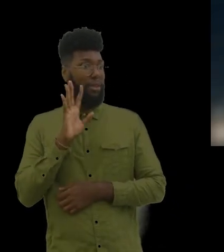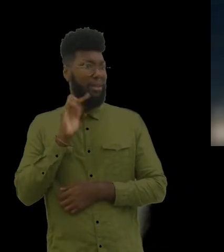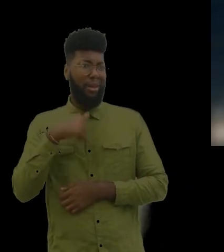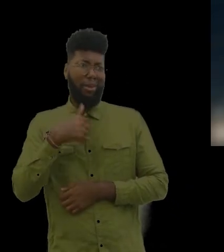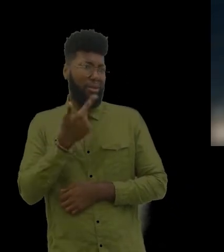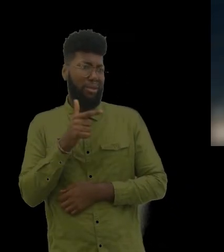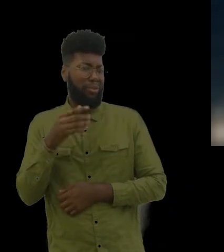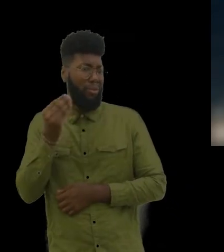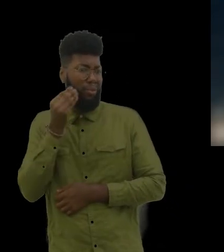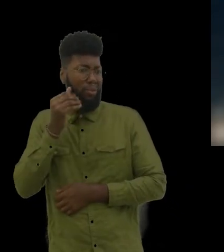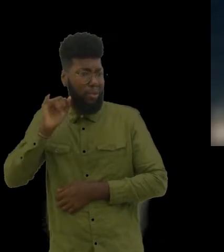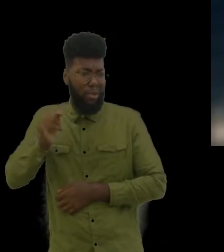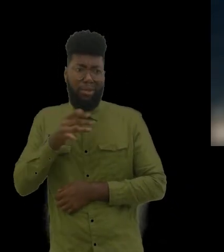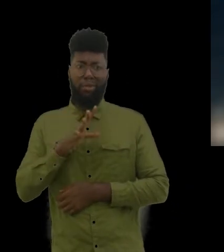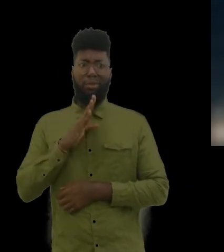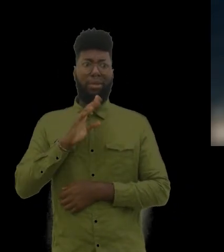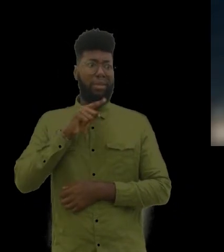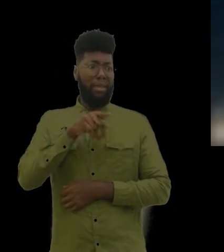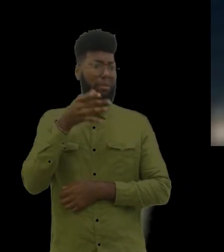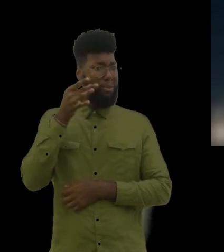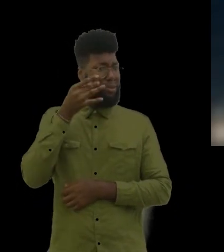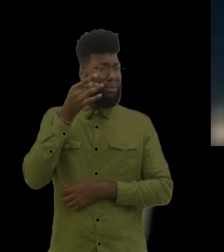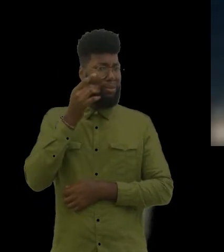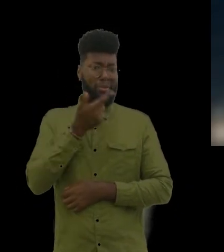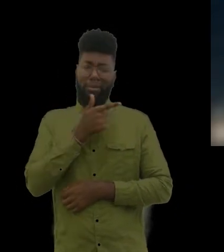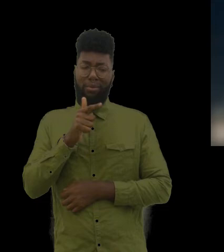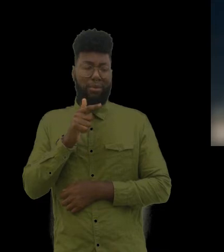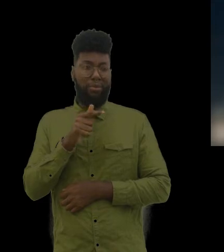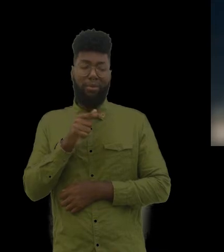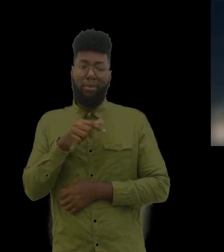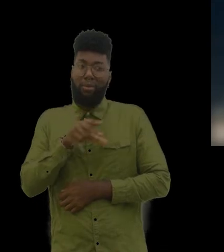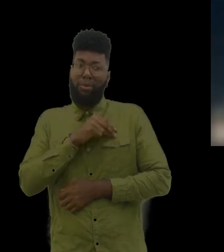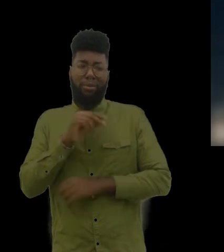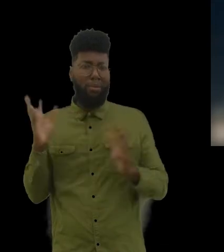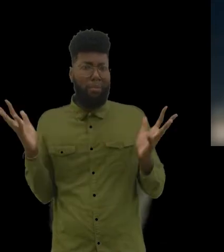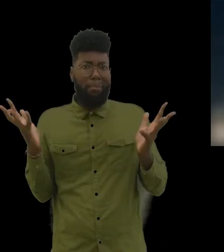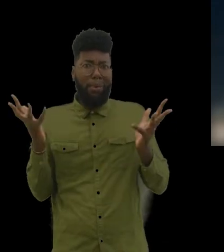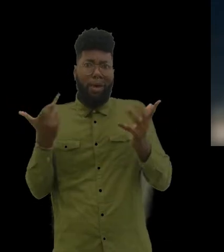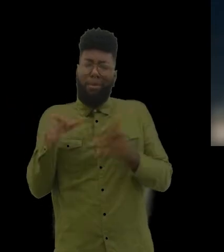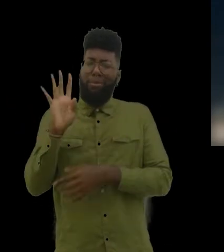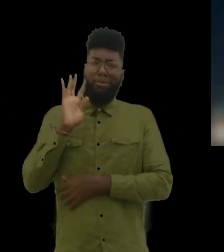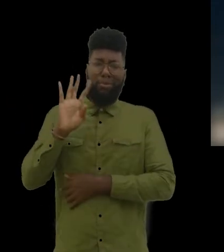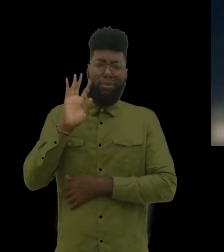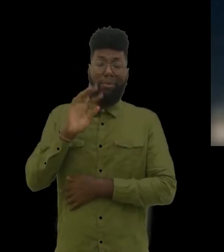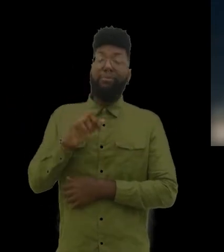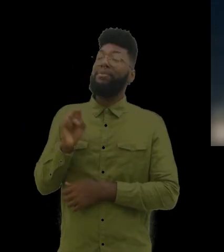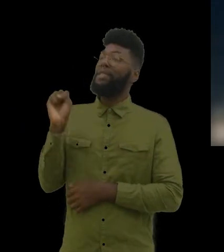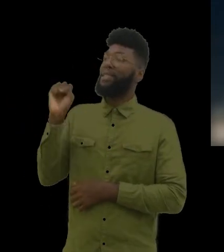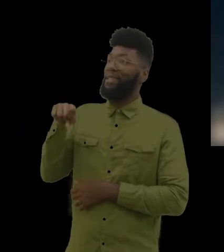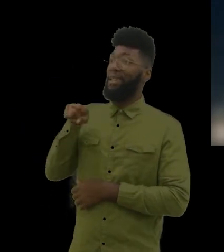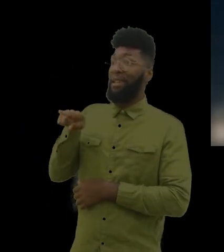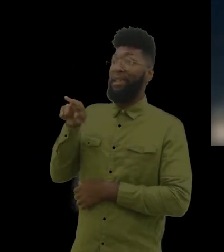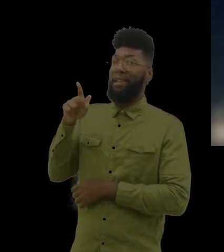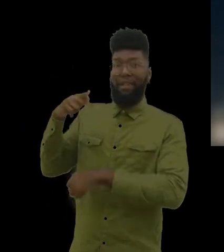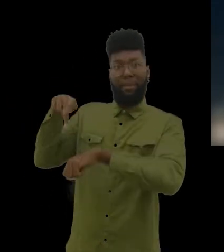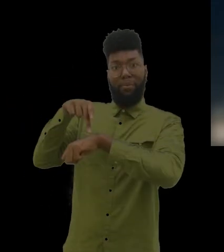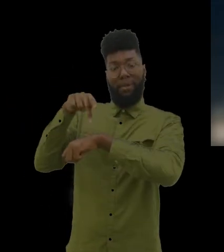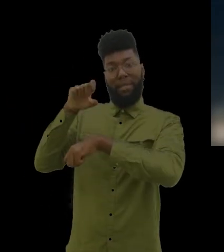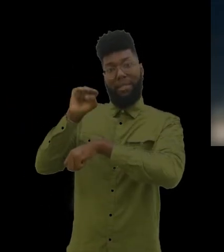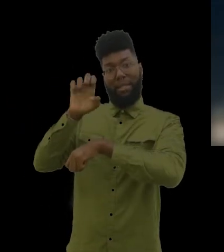né, agora, pessoalmente. Vai poder entrevistá-lo. Não, show de bola. É um africano do Senegal que tem uma